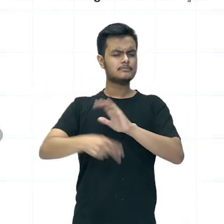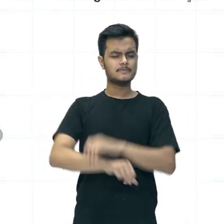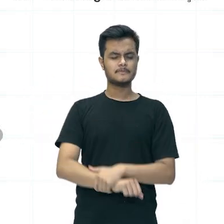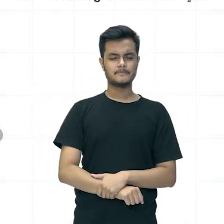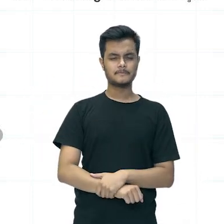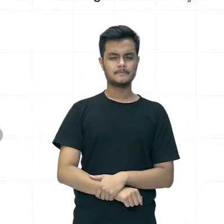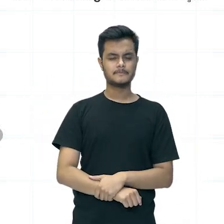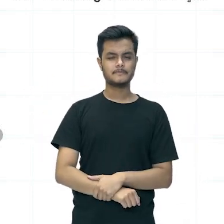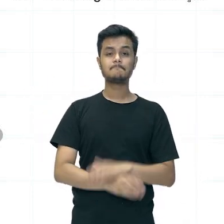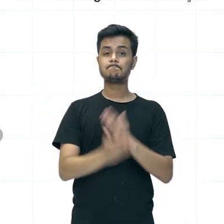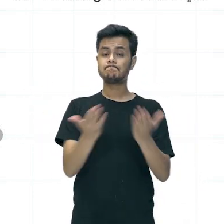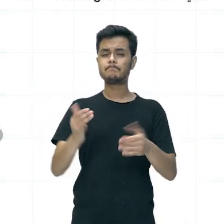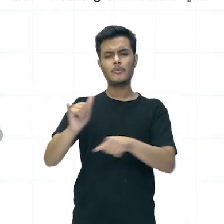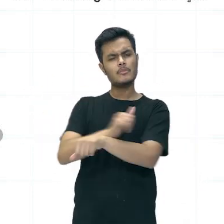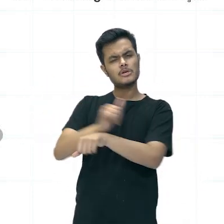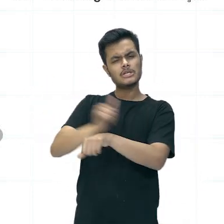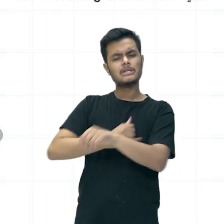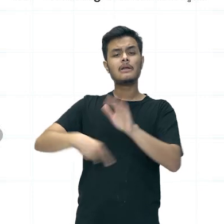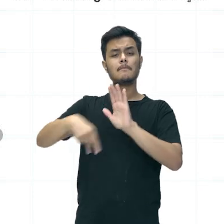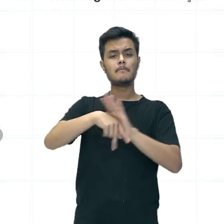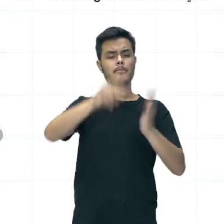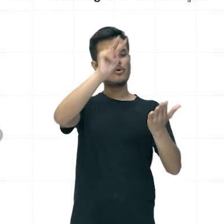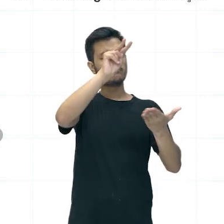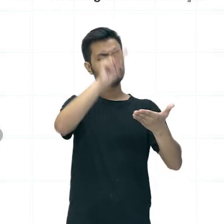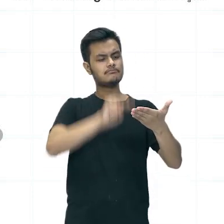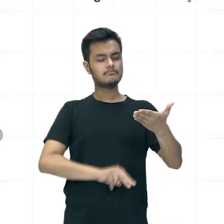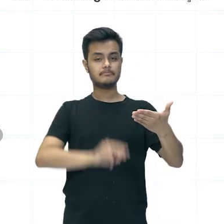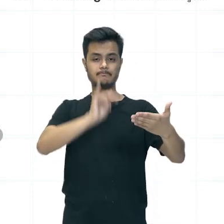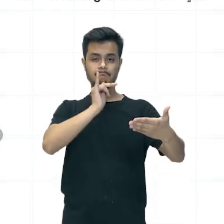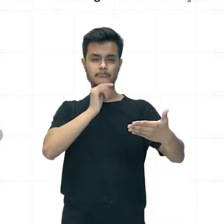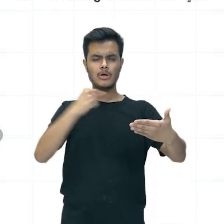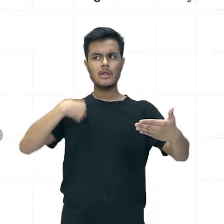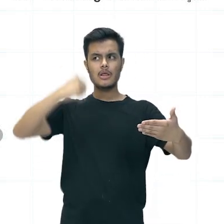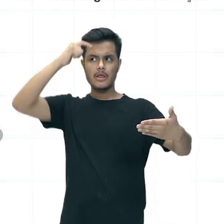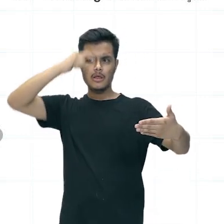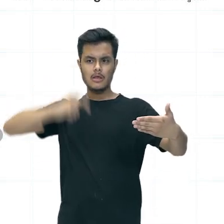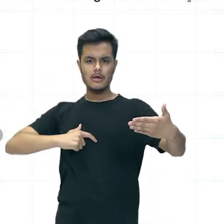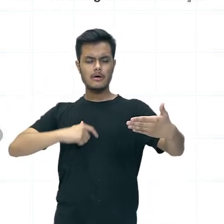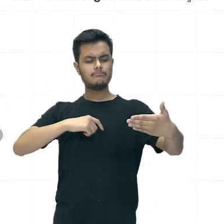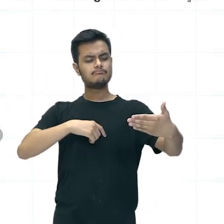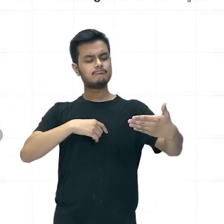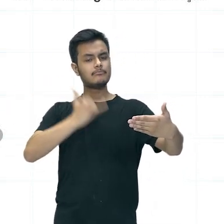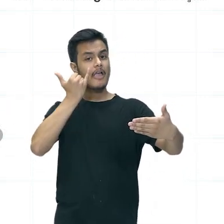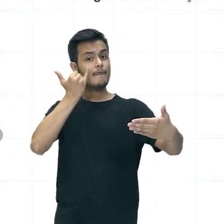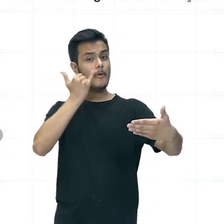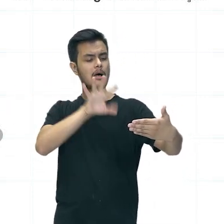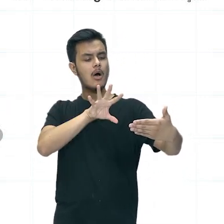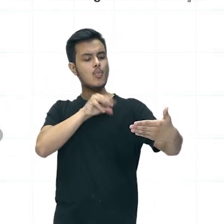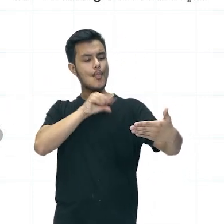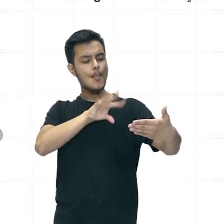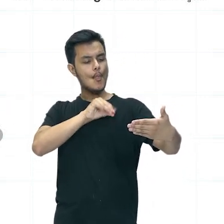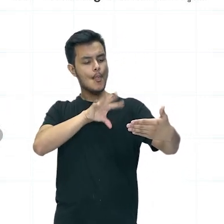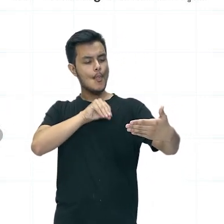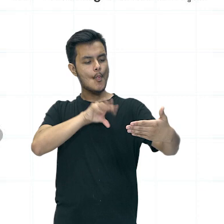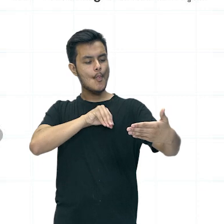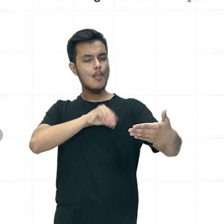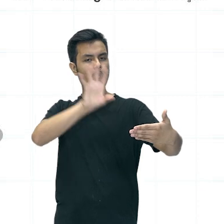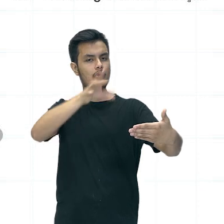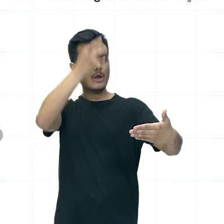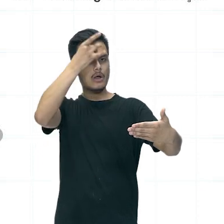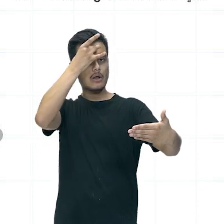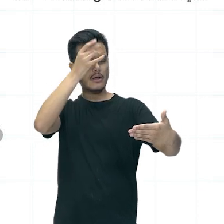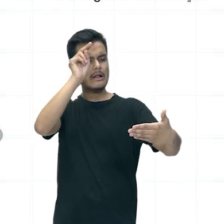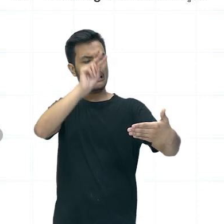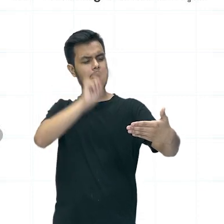Ela é uma técnica de leitura em que o autor, né, o leitor, obtém informações do texto sem precisar